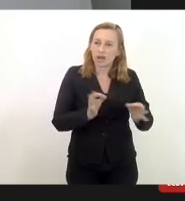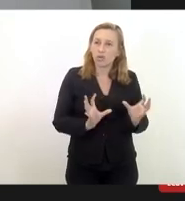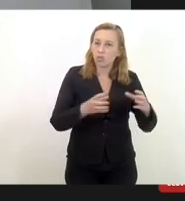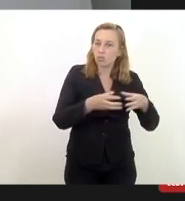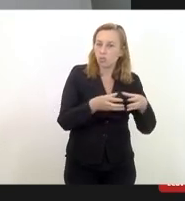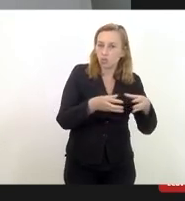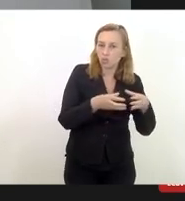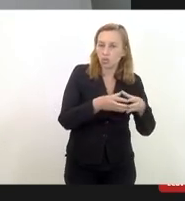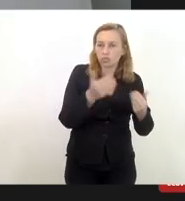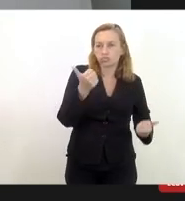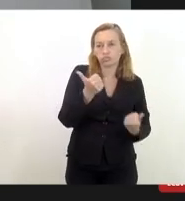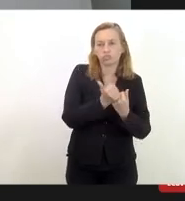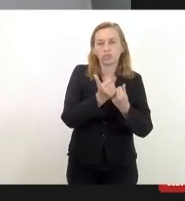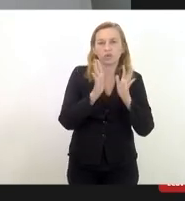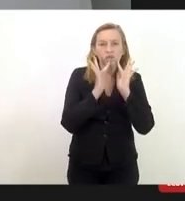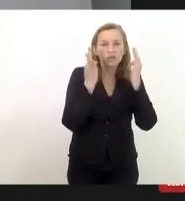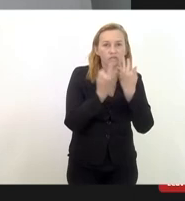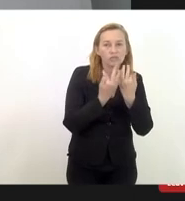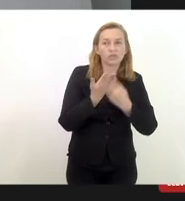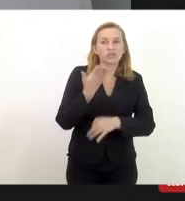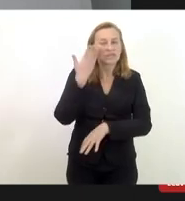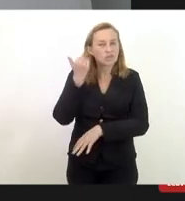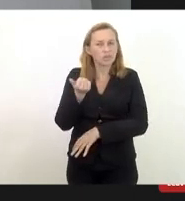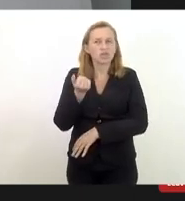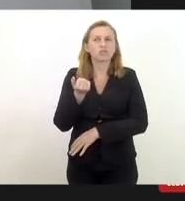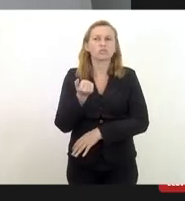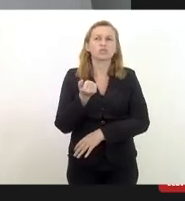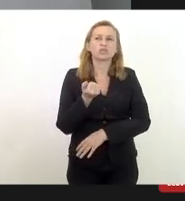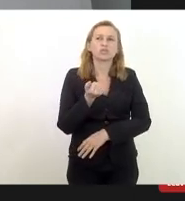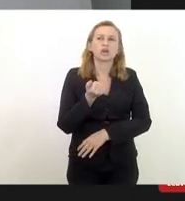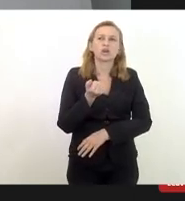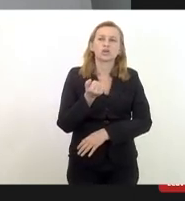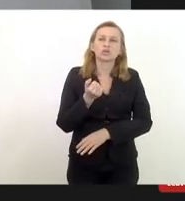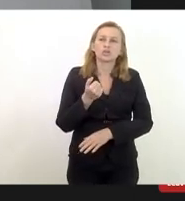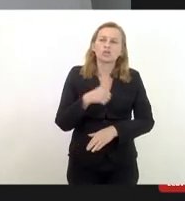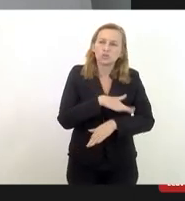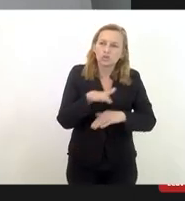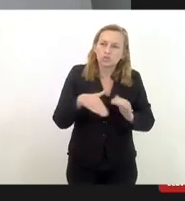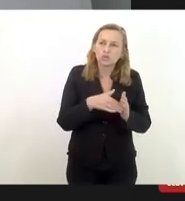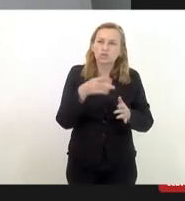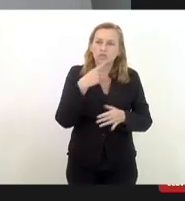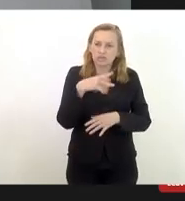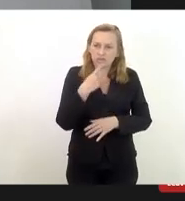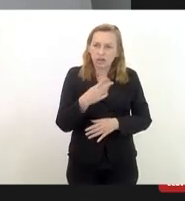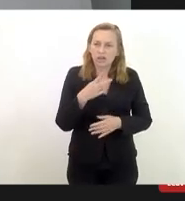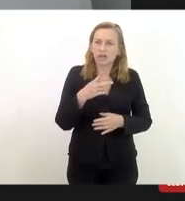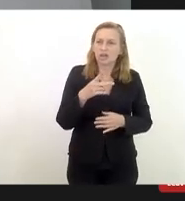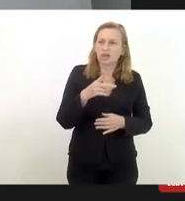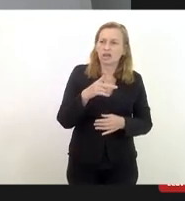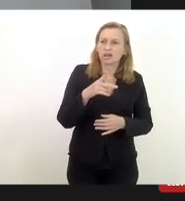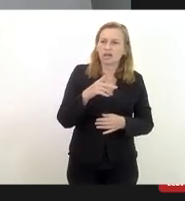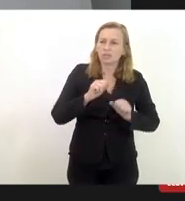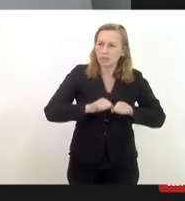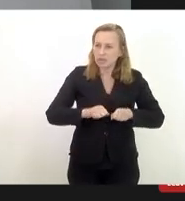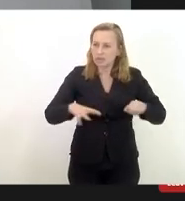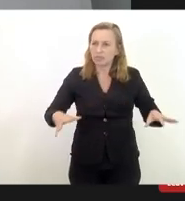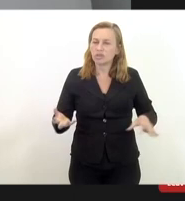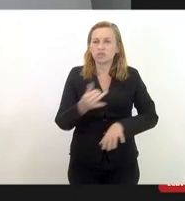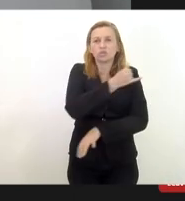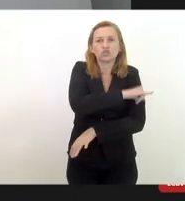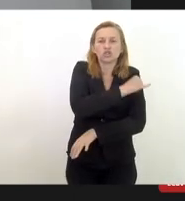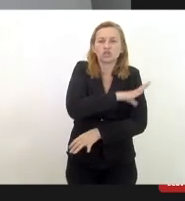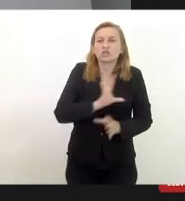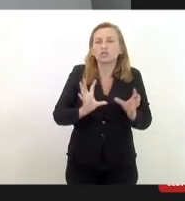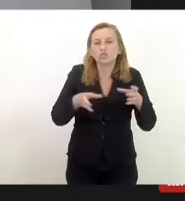Sabe-se, está claro aí, né, em todos os levantamentos, que a epidemia no Rio de Janeiro se